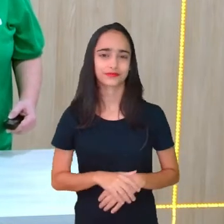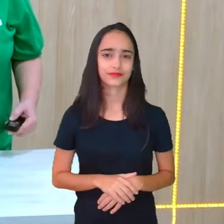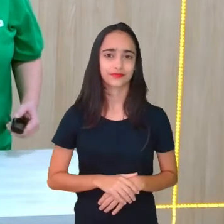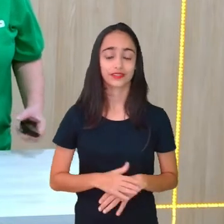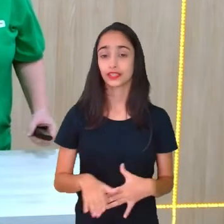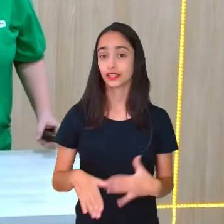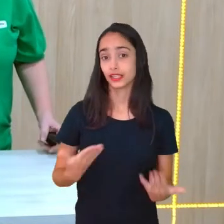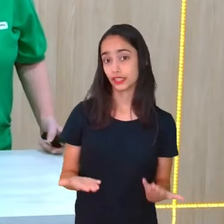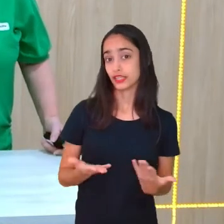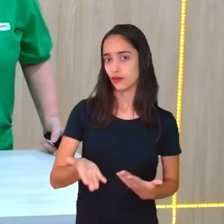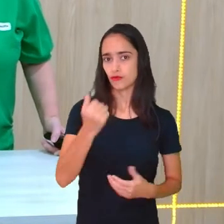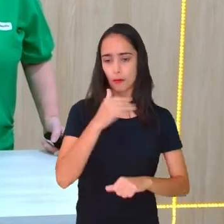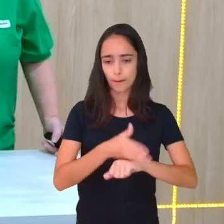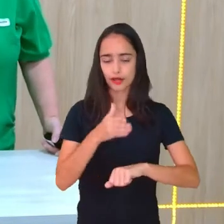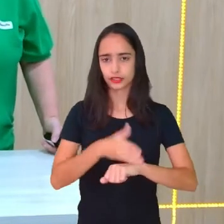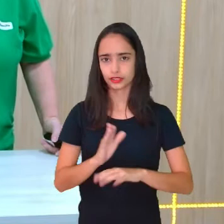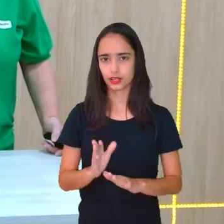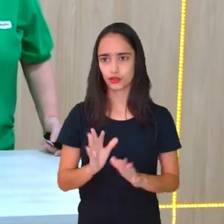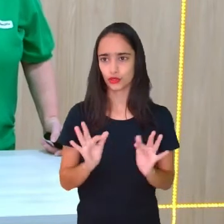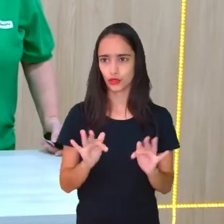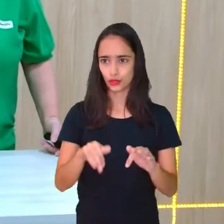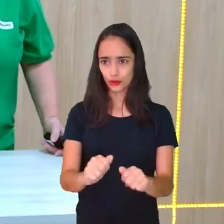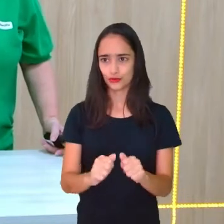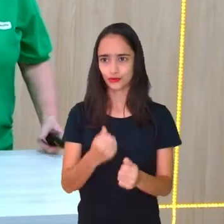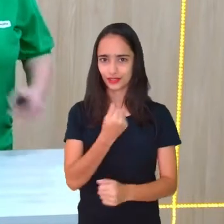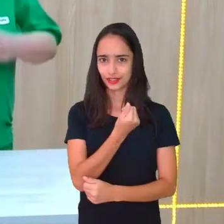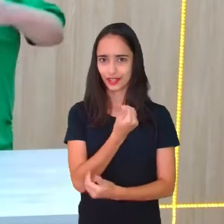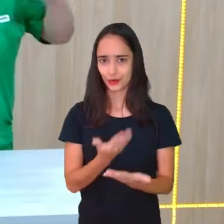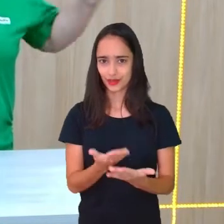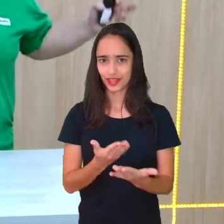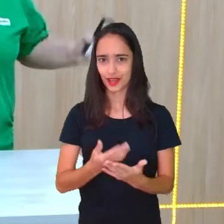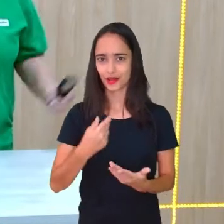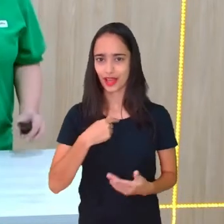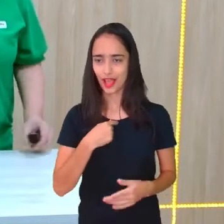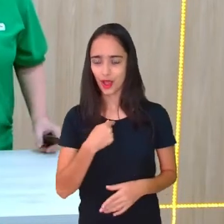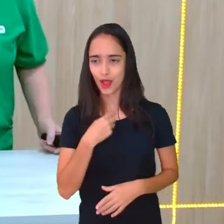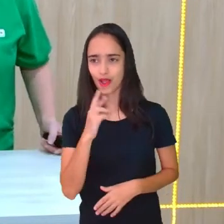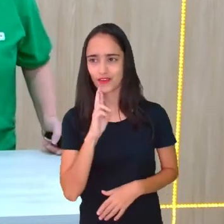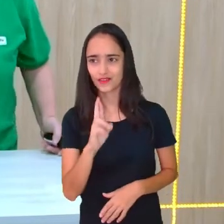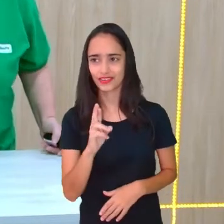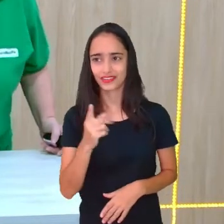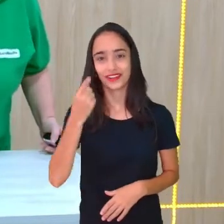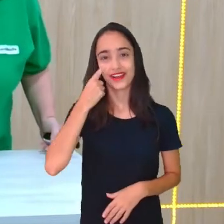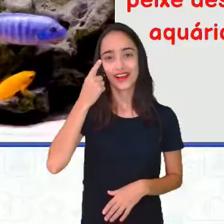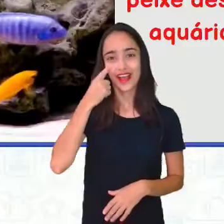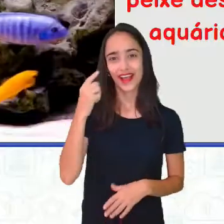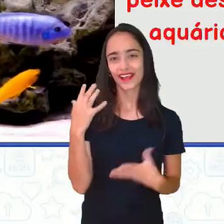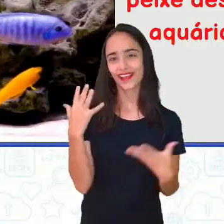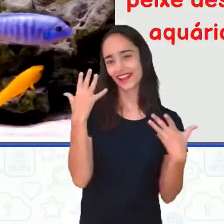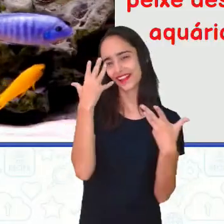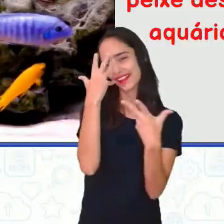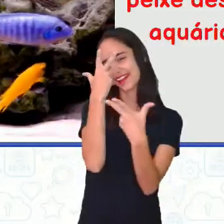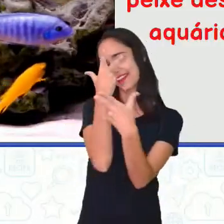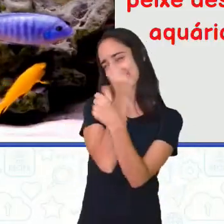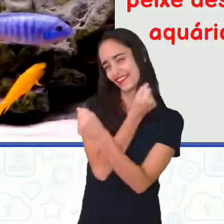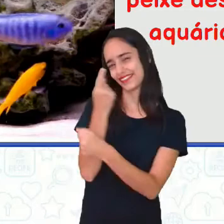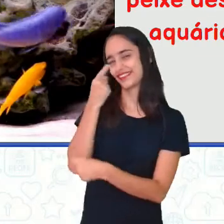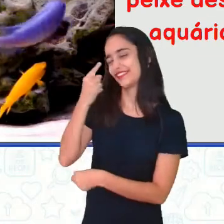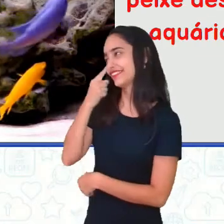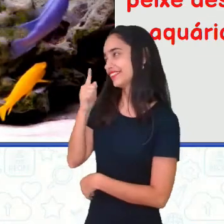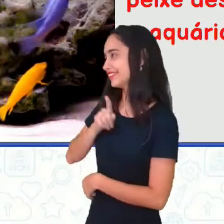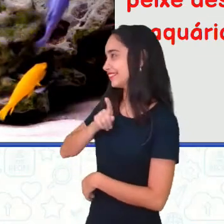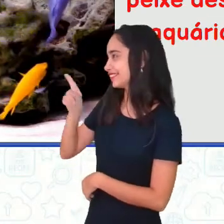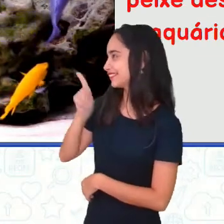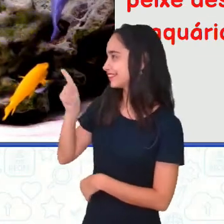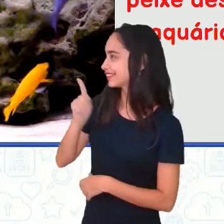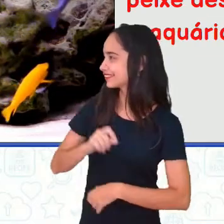praticar? No final da aula eu digo. Olha só que lindo! Os meninos vão dar um zoom para vocês mergulharem no